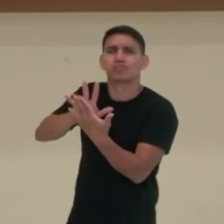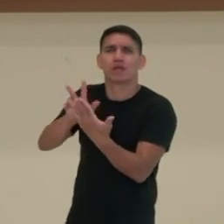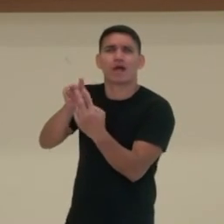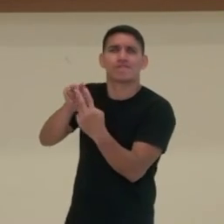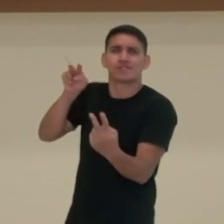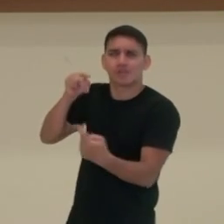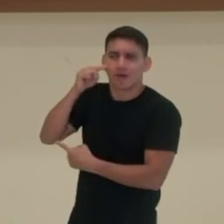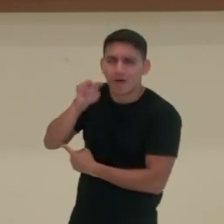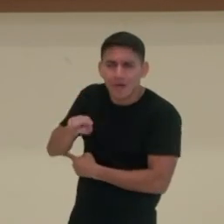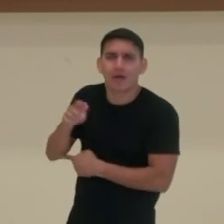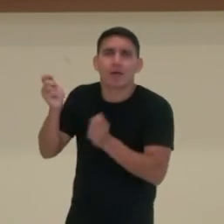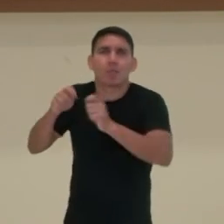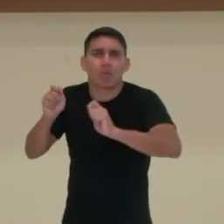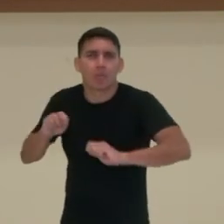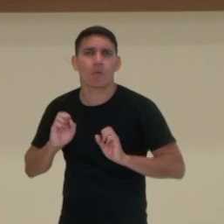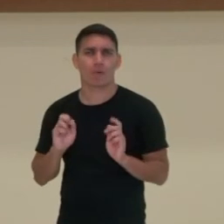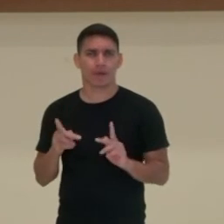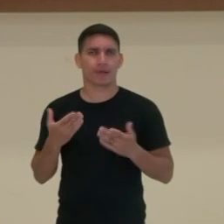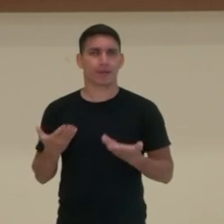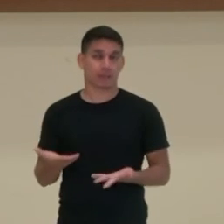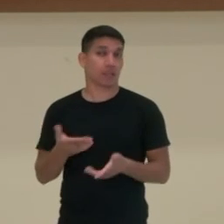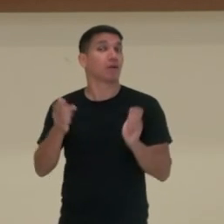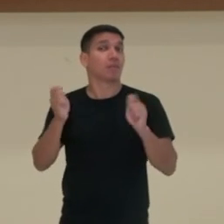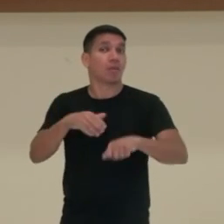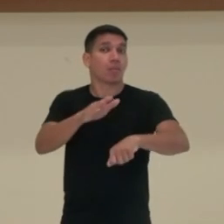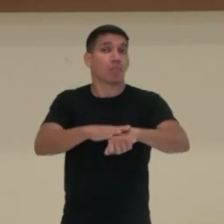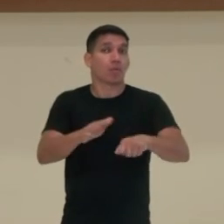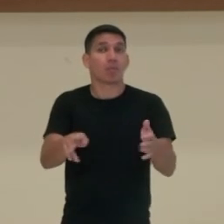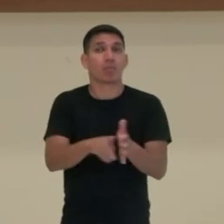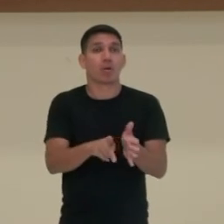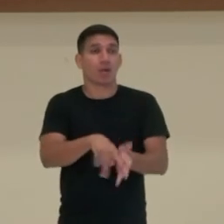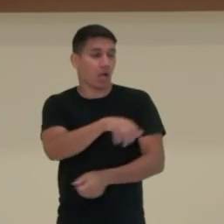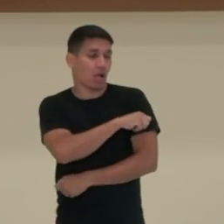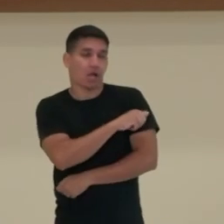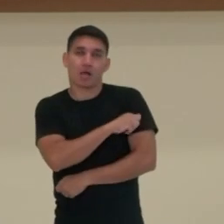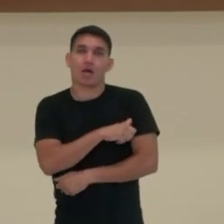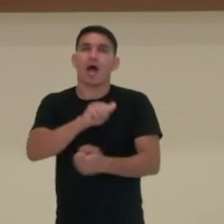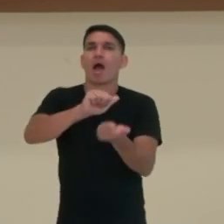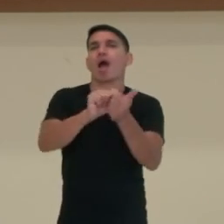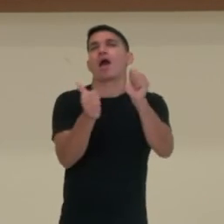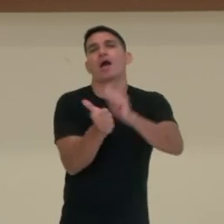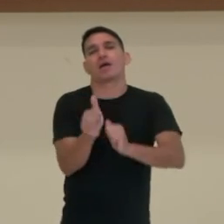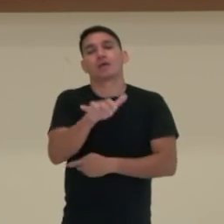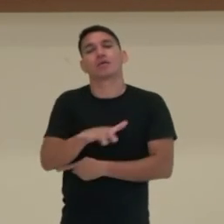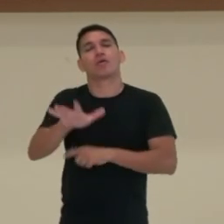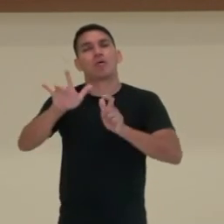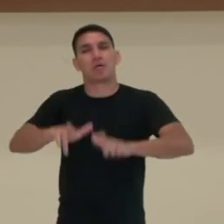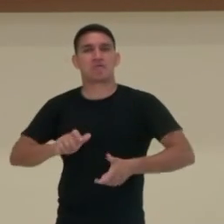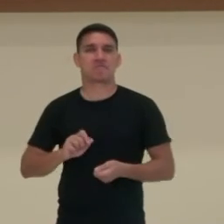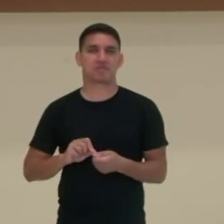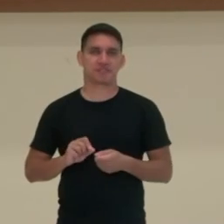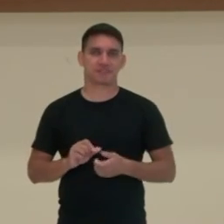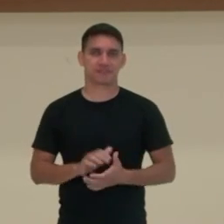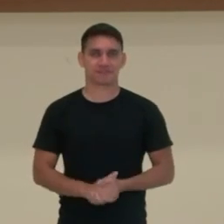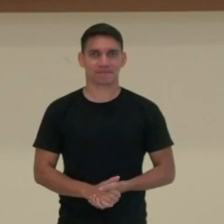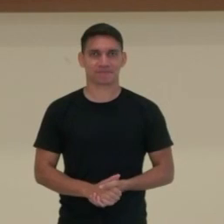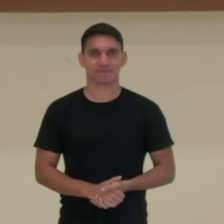de possibilidades ali nele, né? Cabe ao aluno ele se adaptar àquele meio que ele está fazendo,